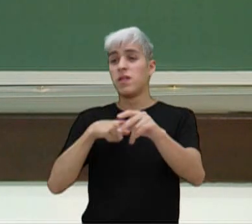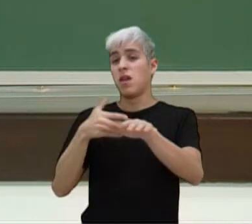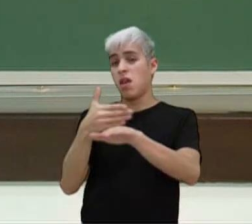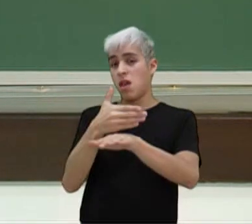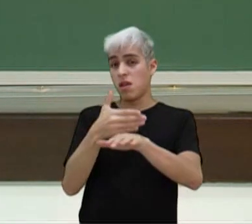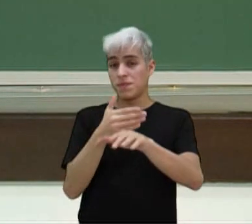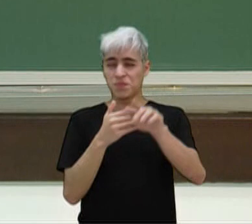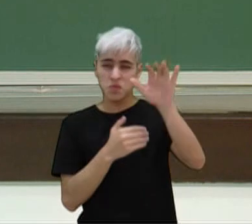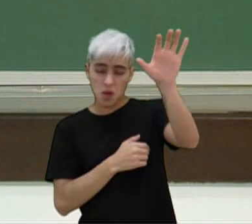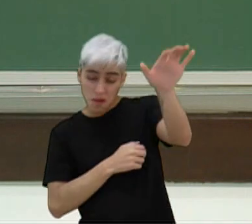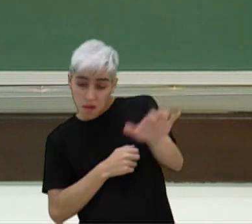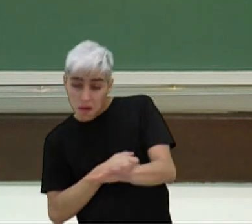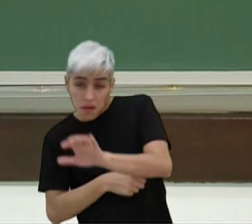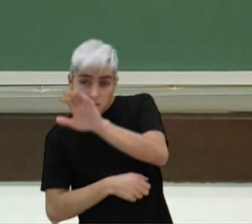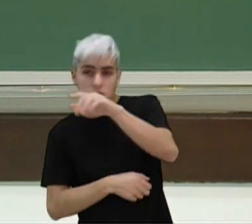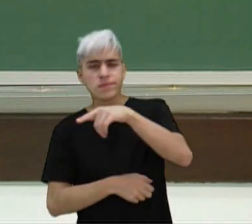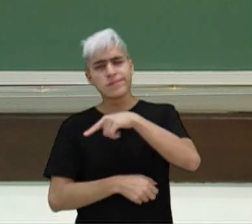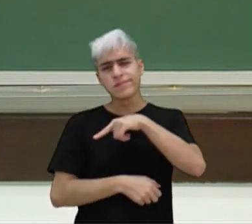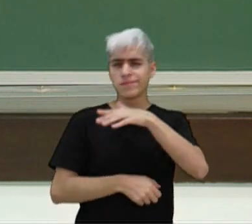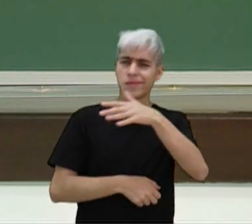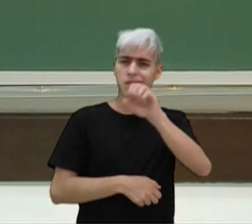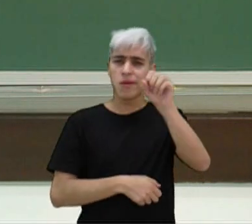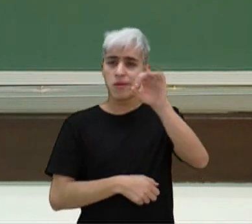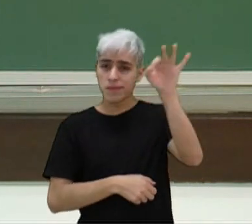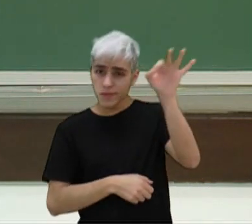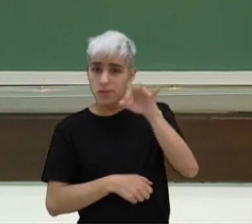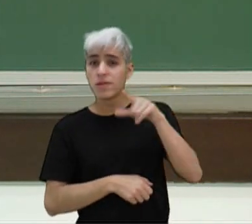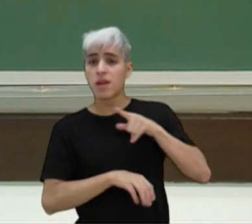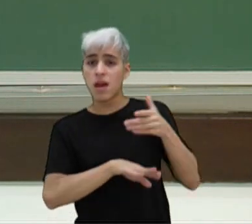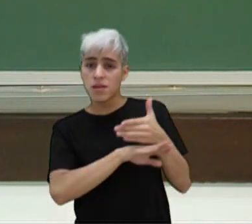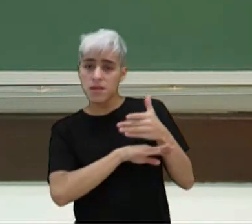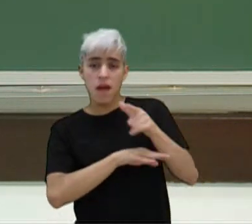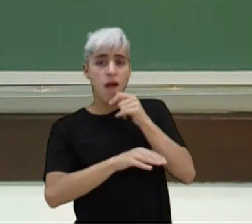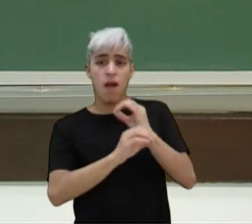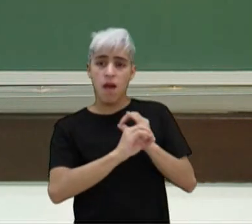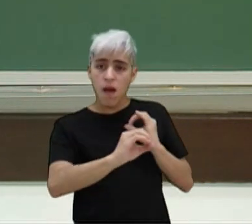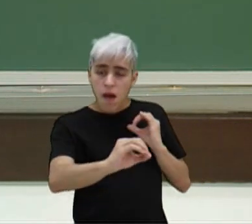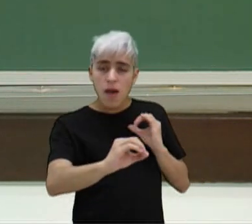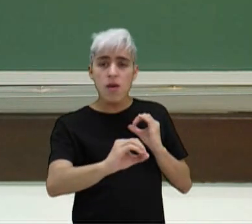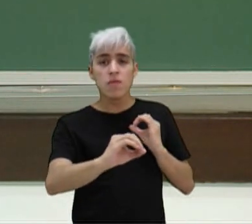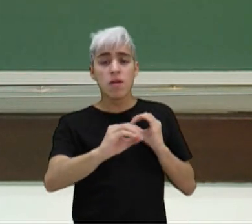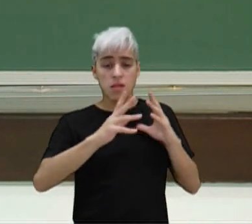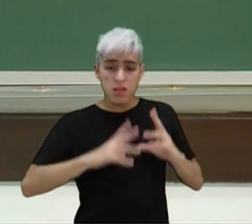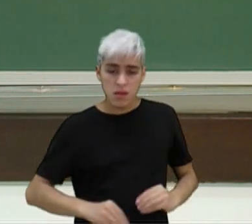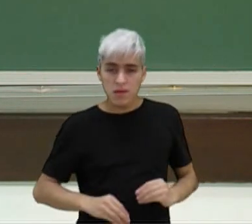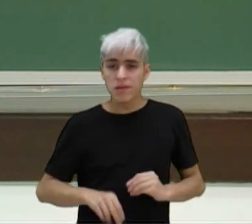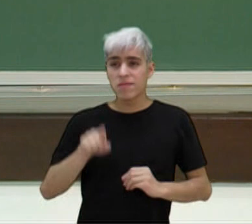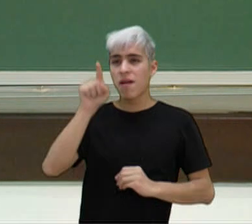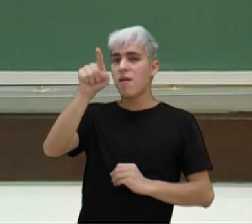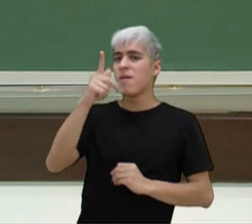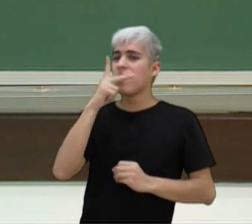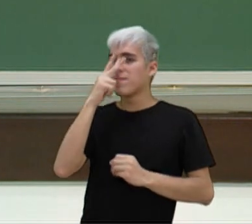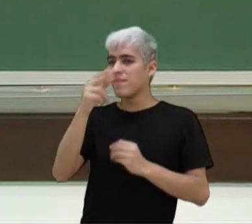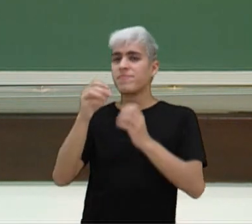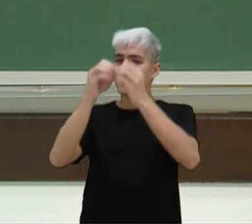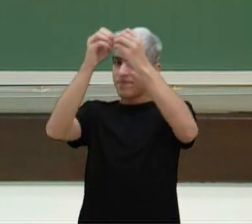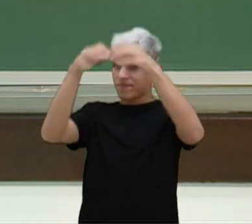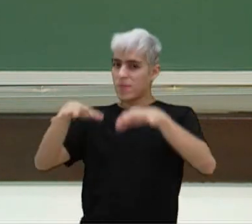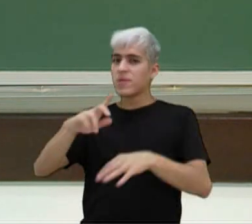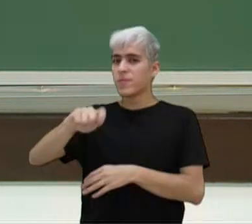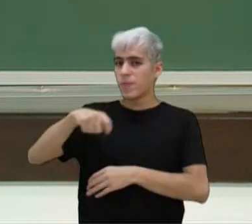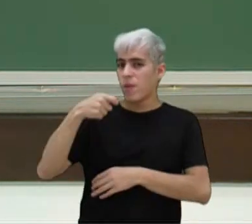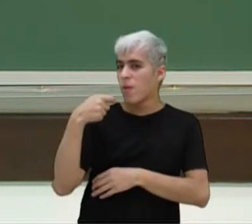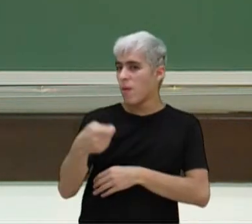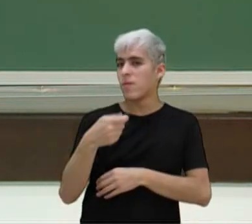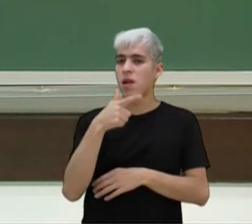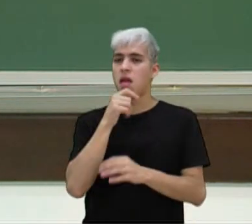enquanto que nas outras regiões está na casa dos 80%, né? Então, é uma região menos favorecida no que diz respeito aí